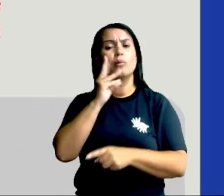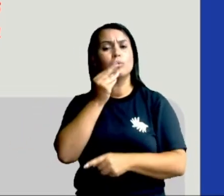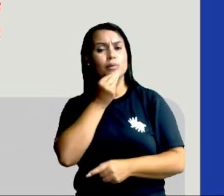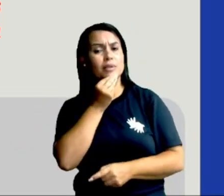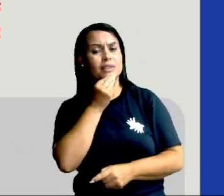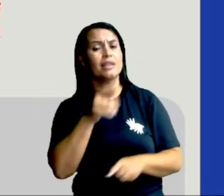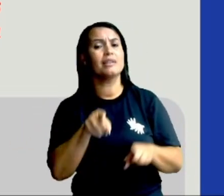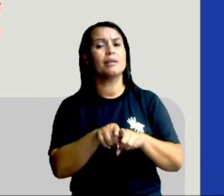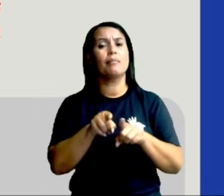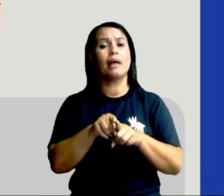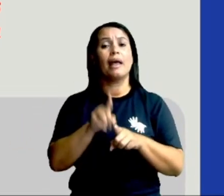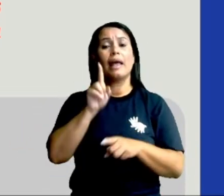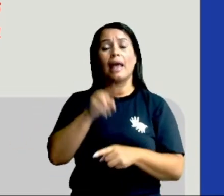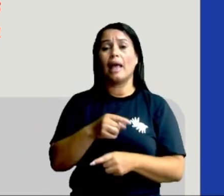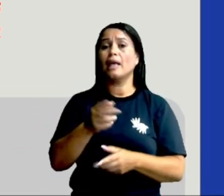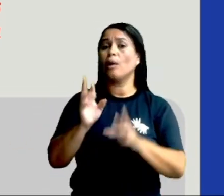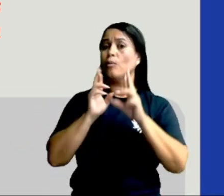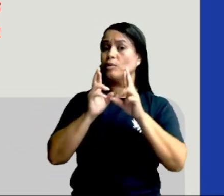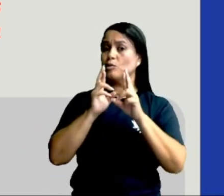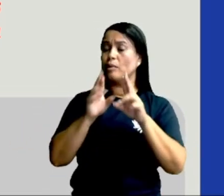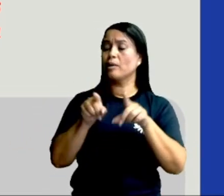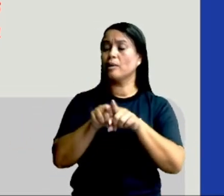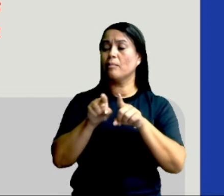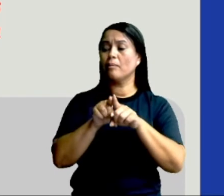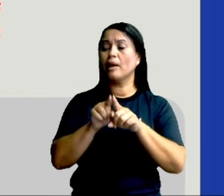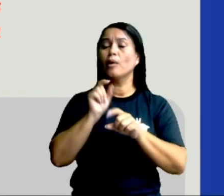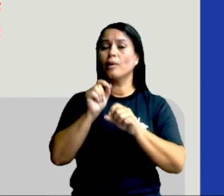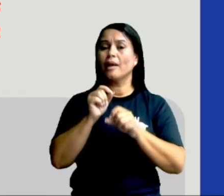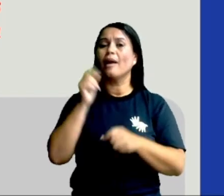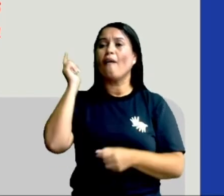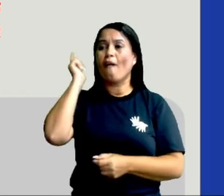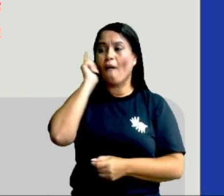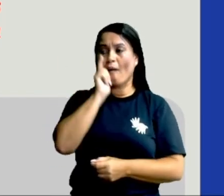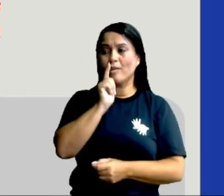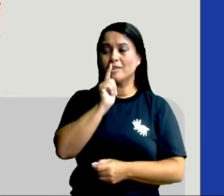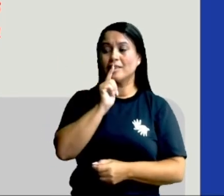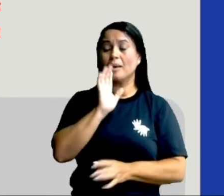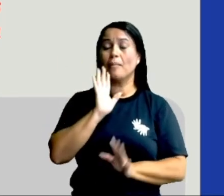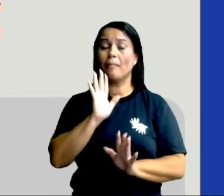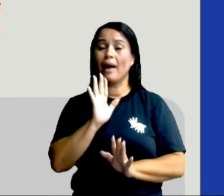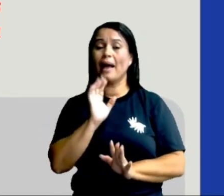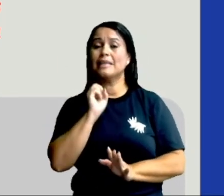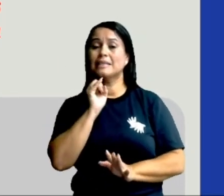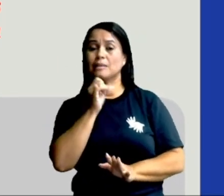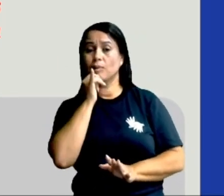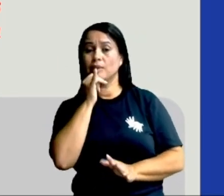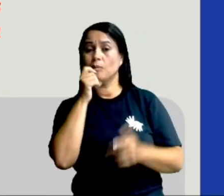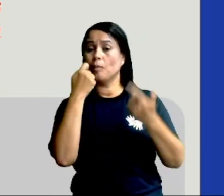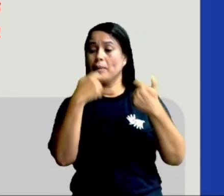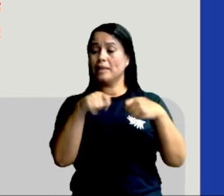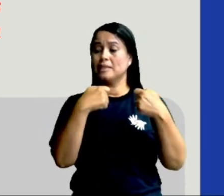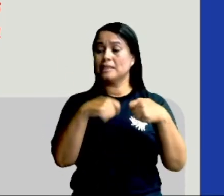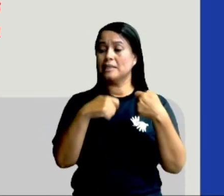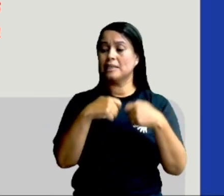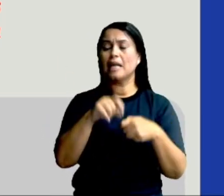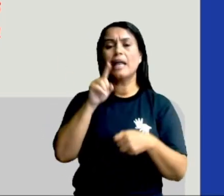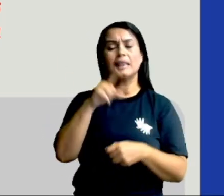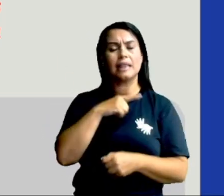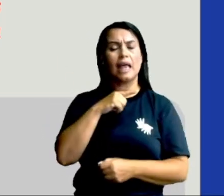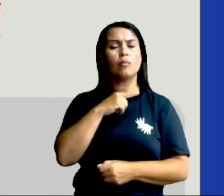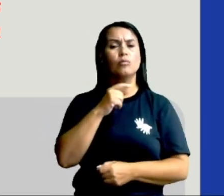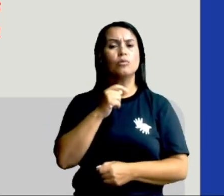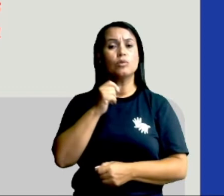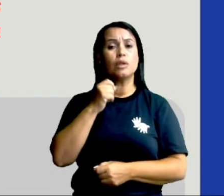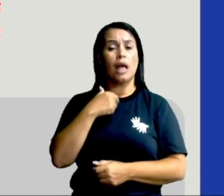ideal pelo qual eu espero viver e que eu espero alcançar, mas caso seja necessário, é um ideal